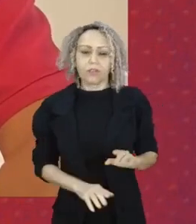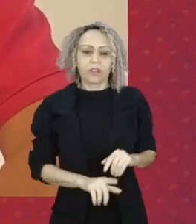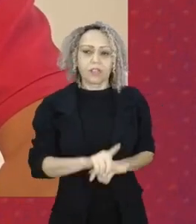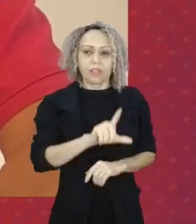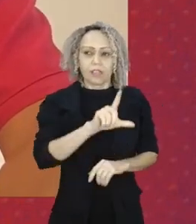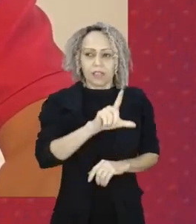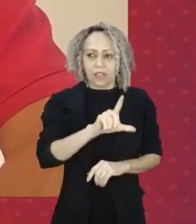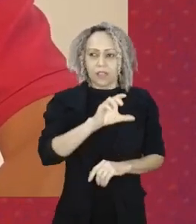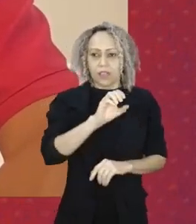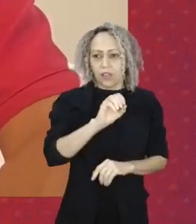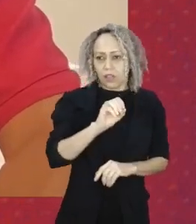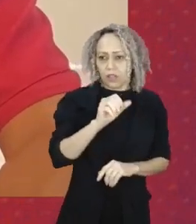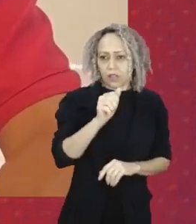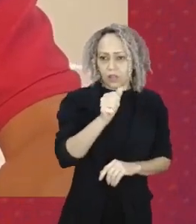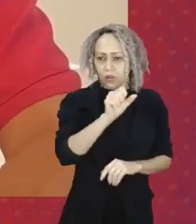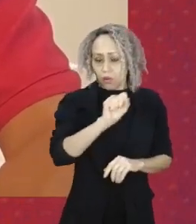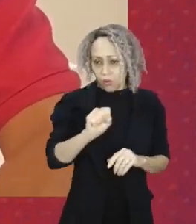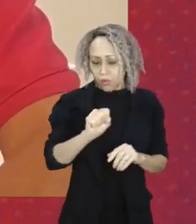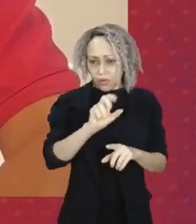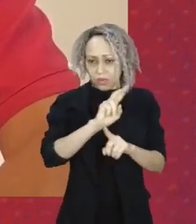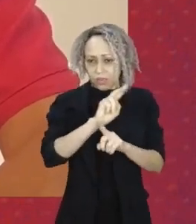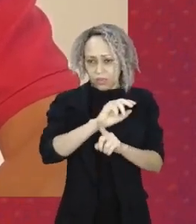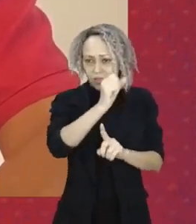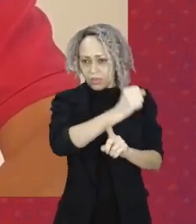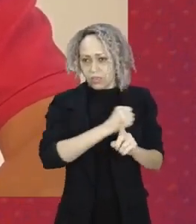Assistência Social, que é a Lei